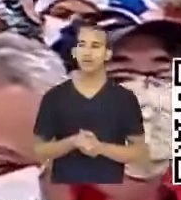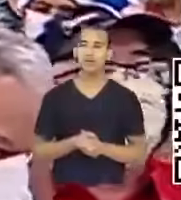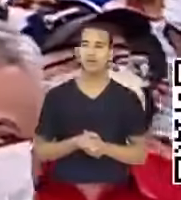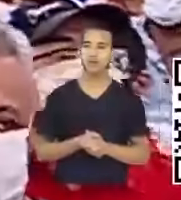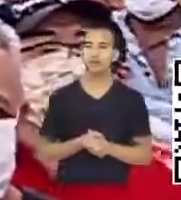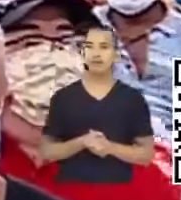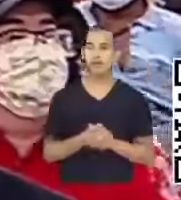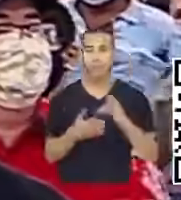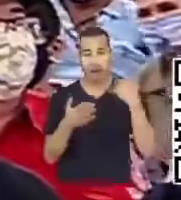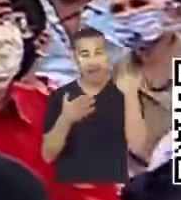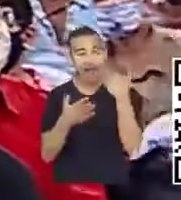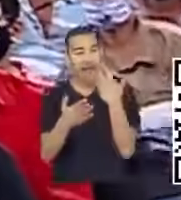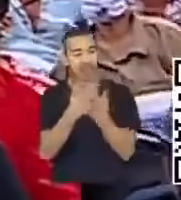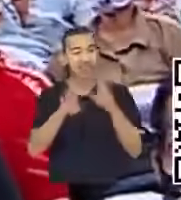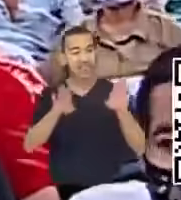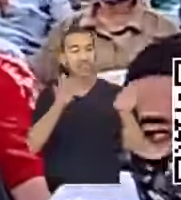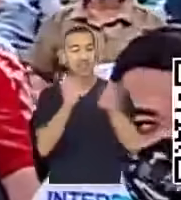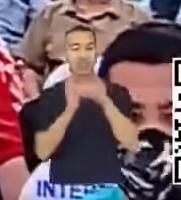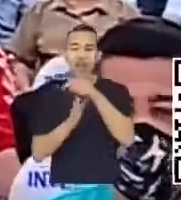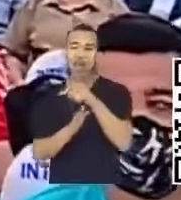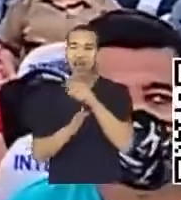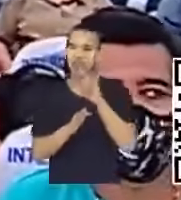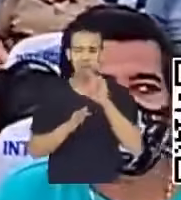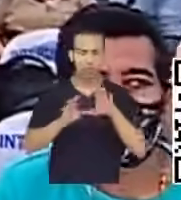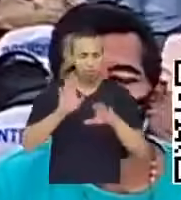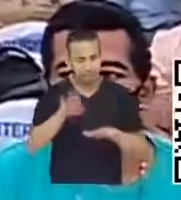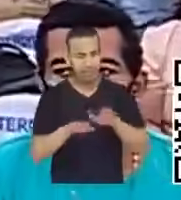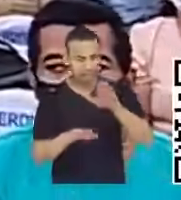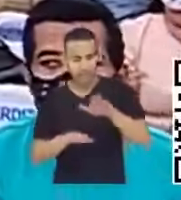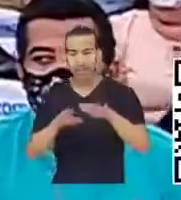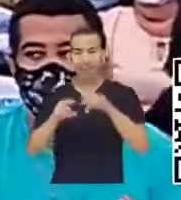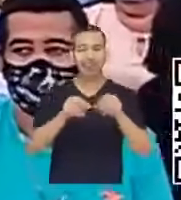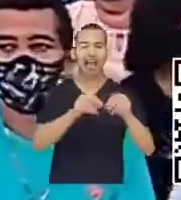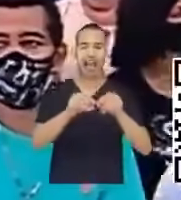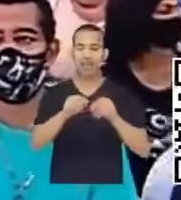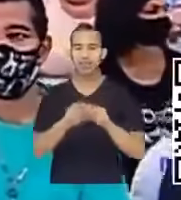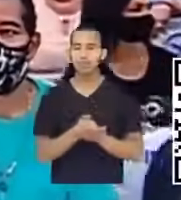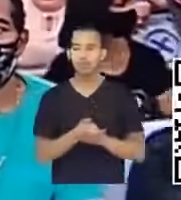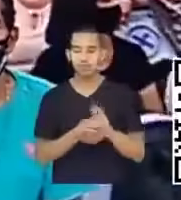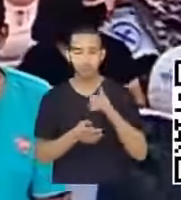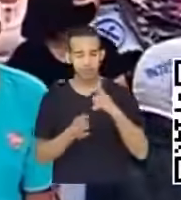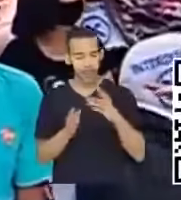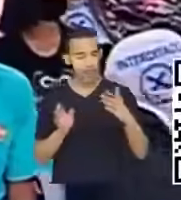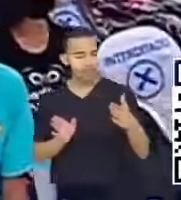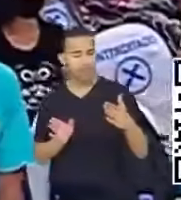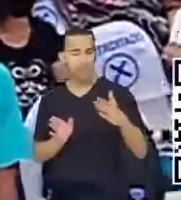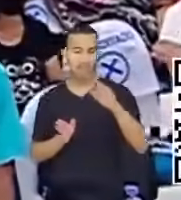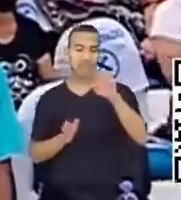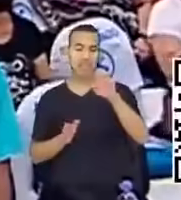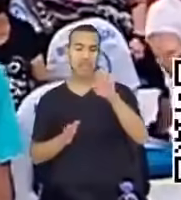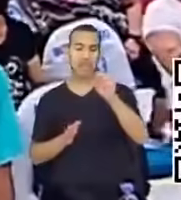e até chegar lá é só Terra no caminho então eu tenho um estrado Zinho